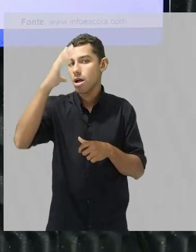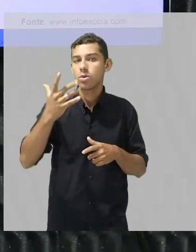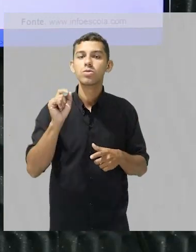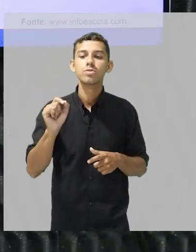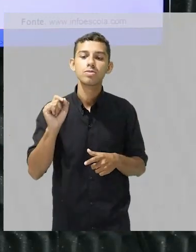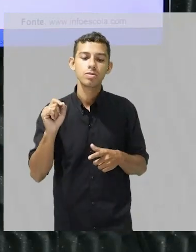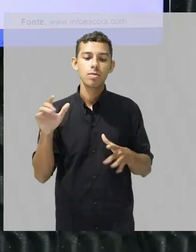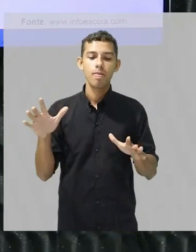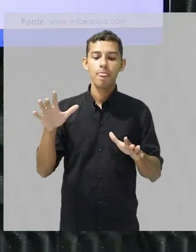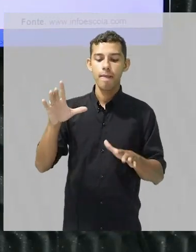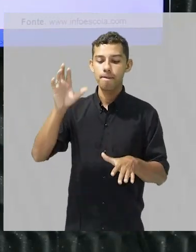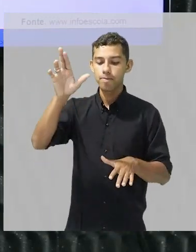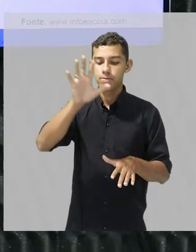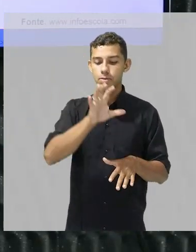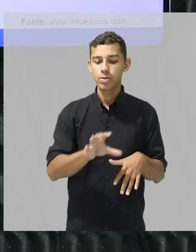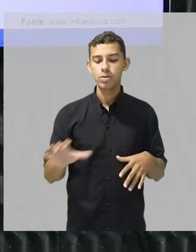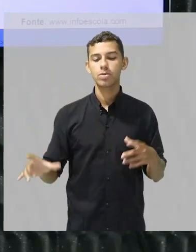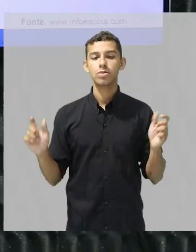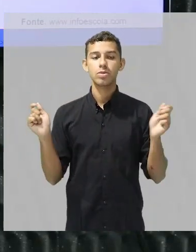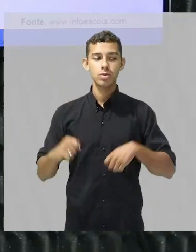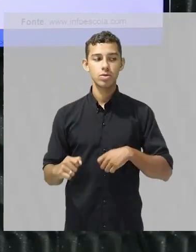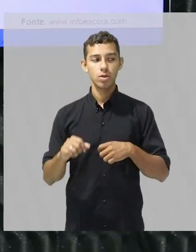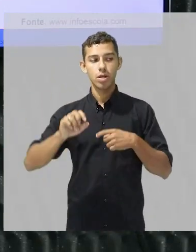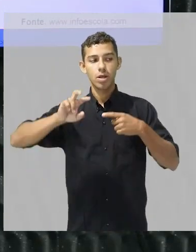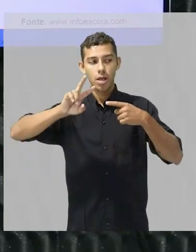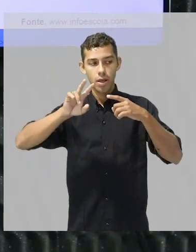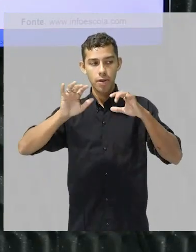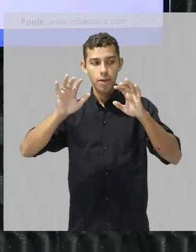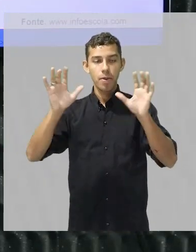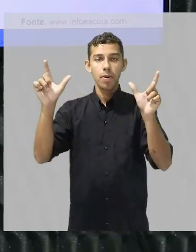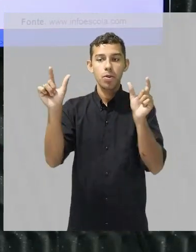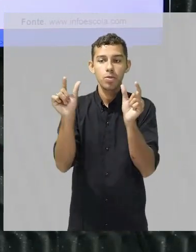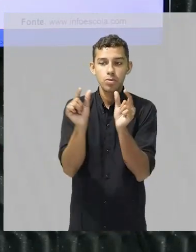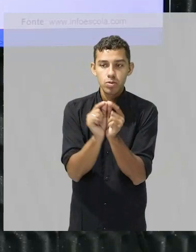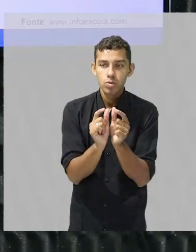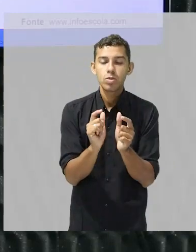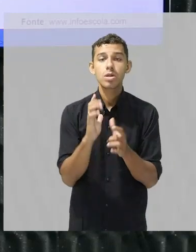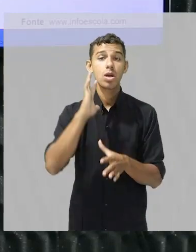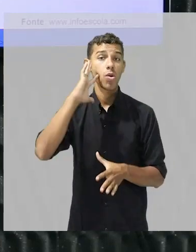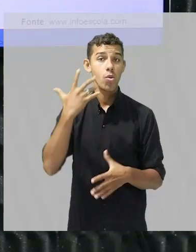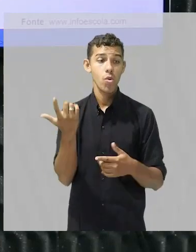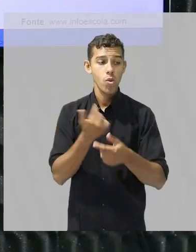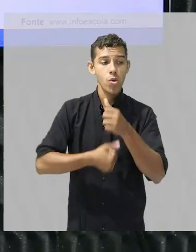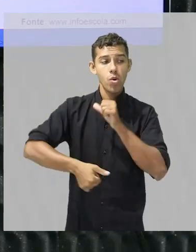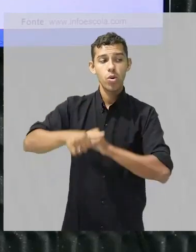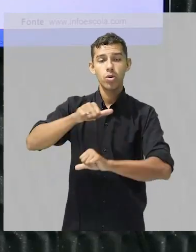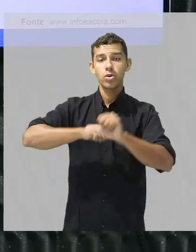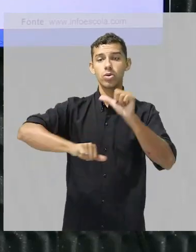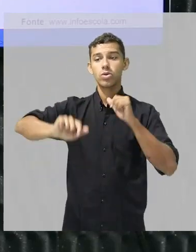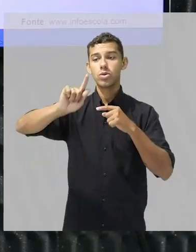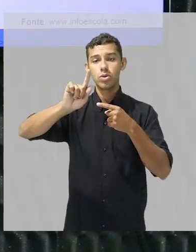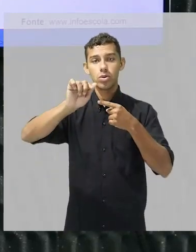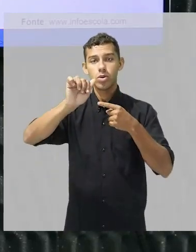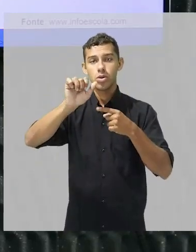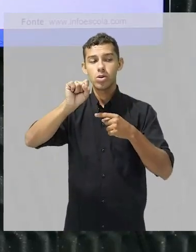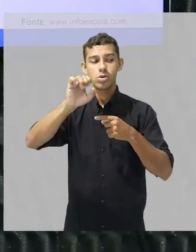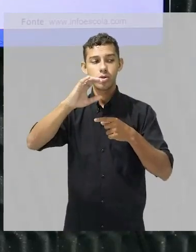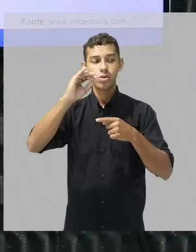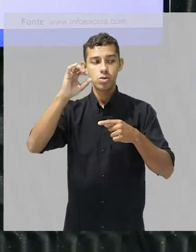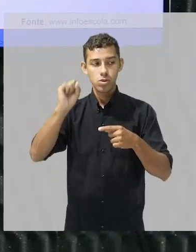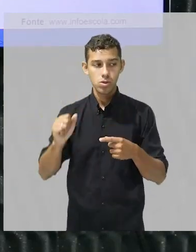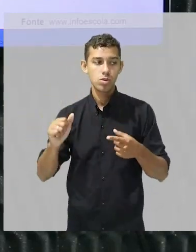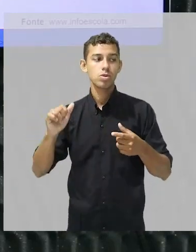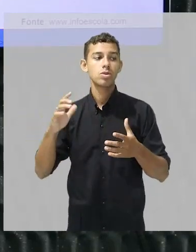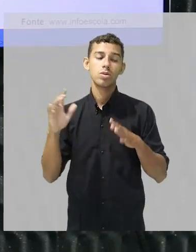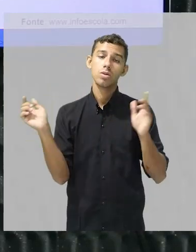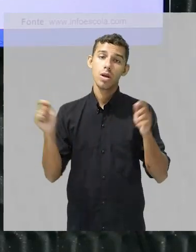que nessas regiões, onde esses vasos vão ficando mais estreitos, aconteçam aí trocas gasosas, trocas de nutrientes.